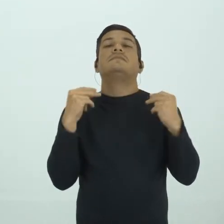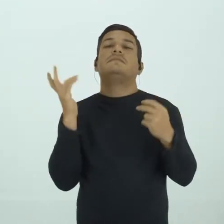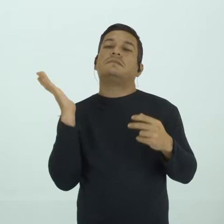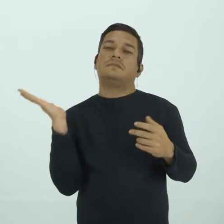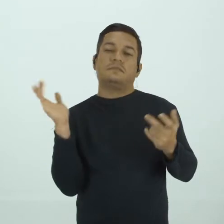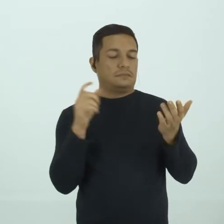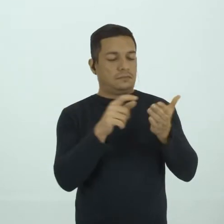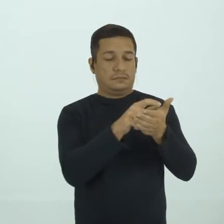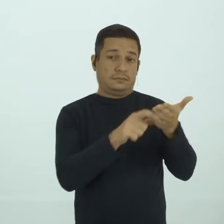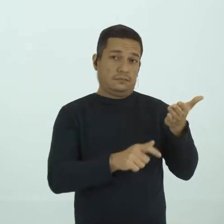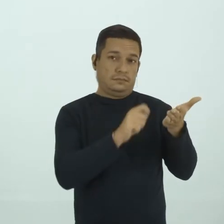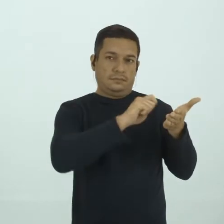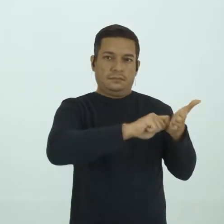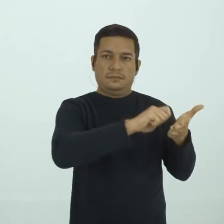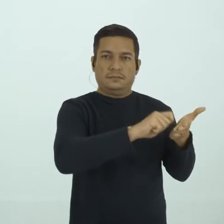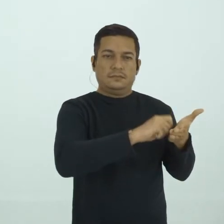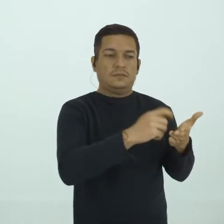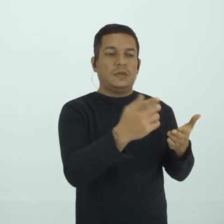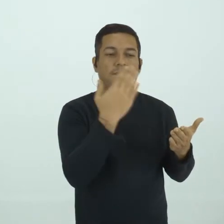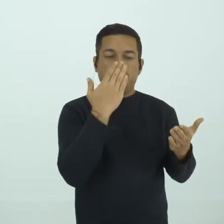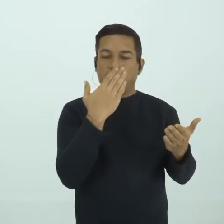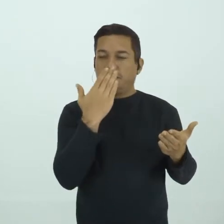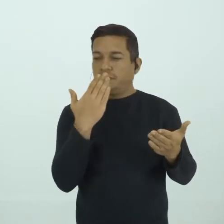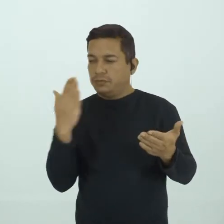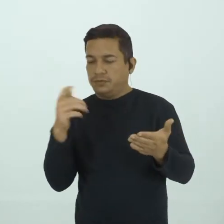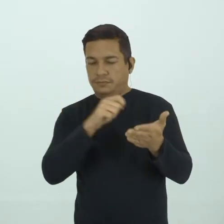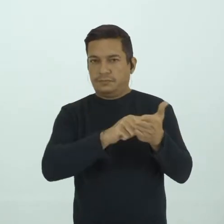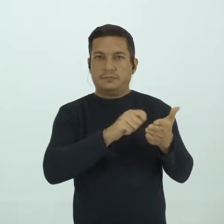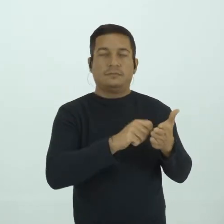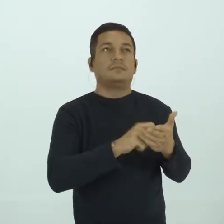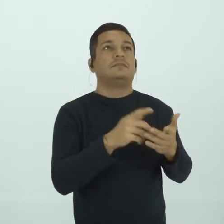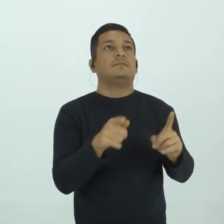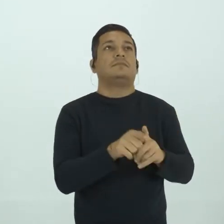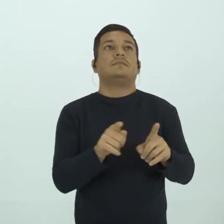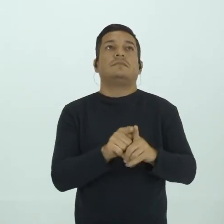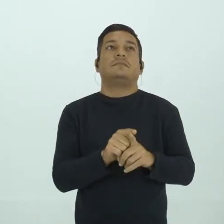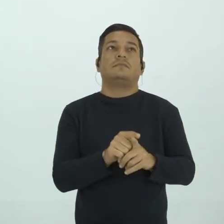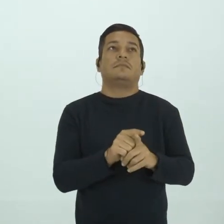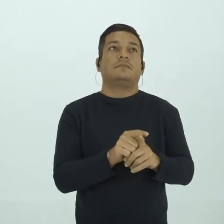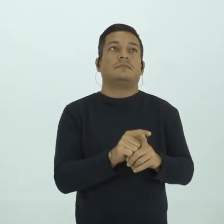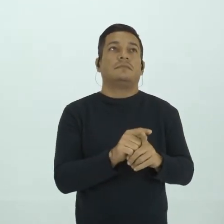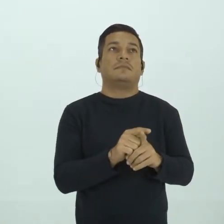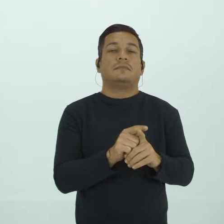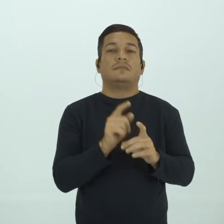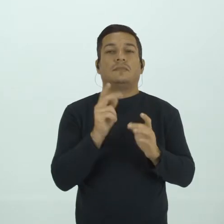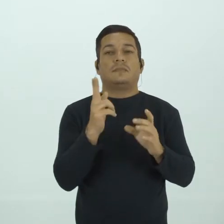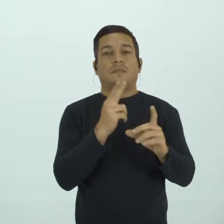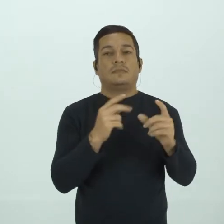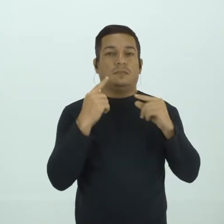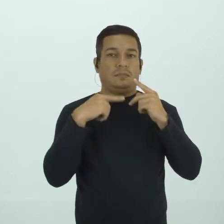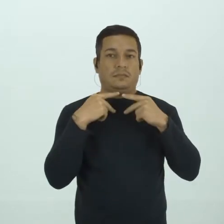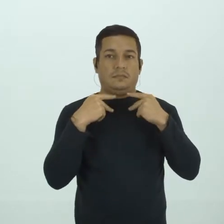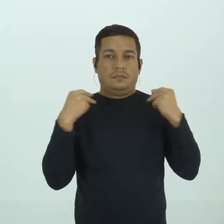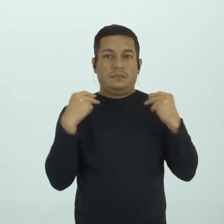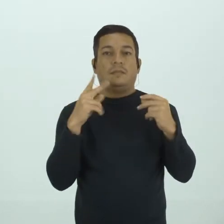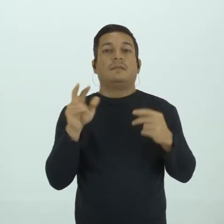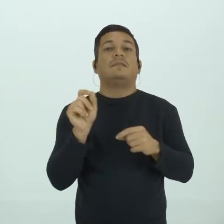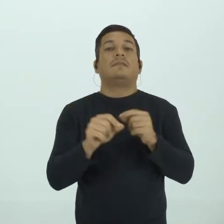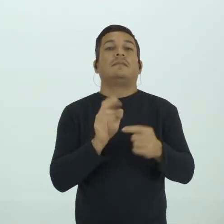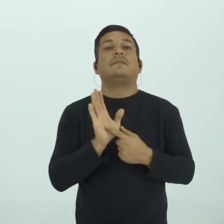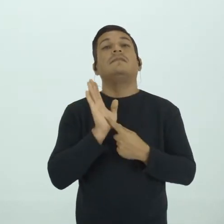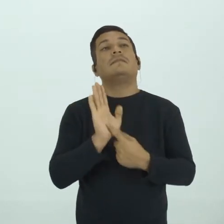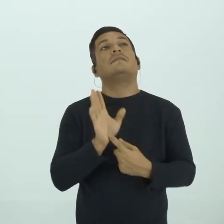de notas para anotar os pedidos, até mesmo a configuração da gravatinha borboleta vai remeter